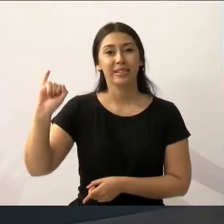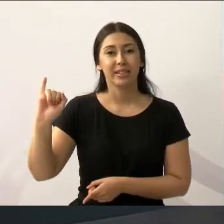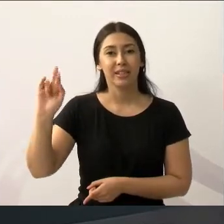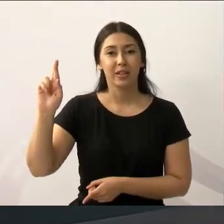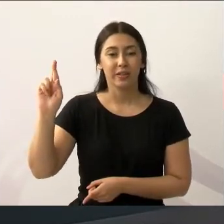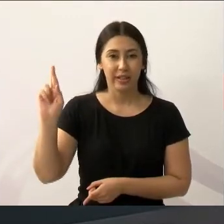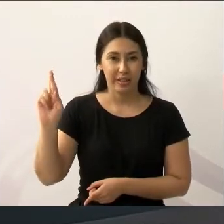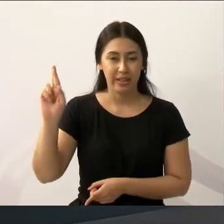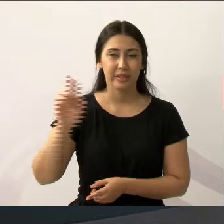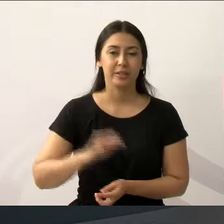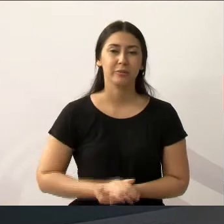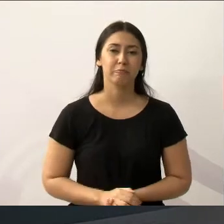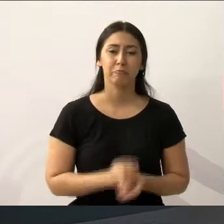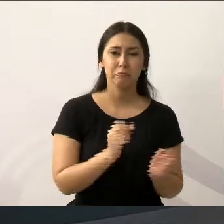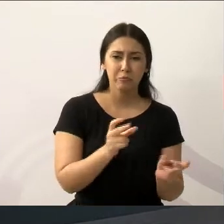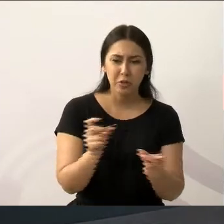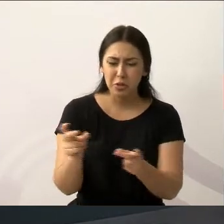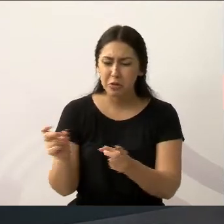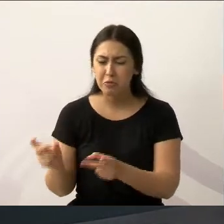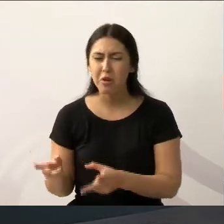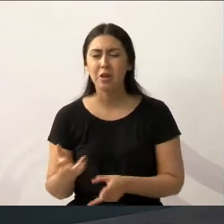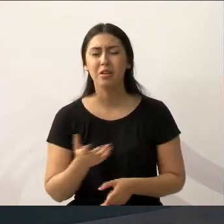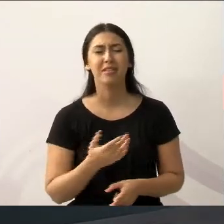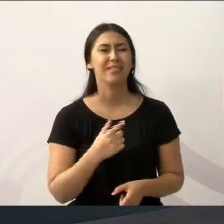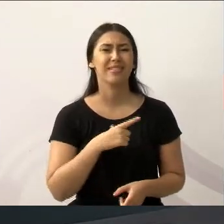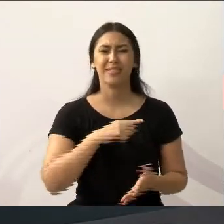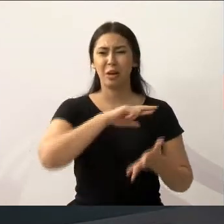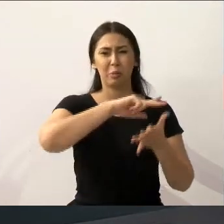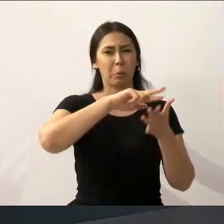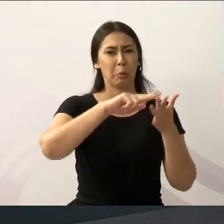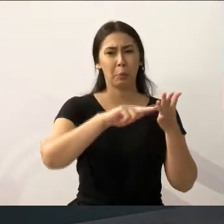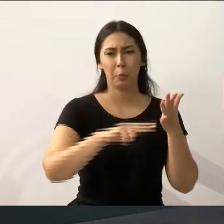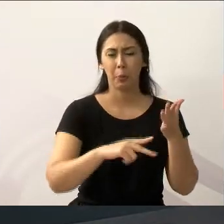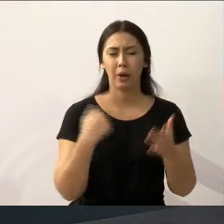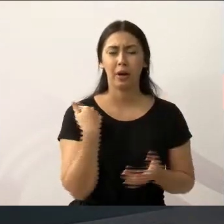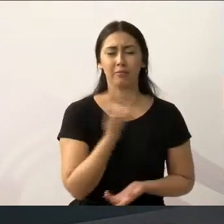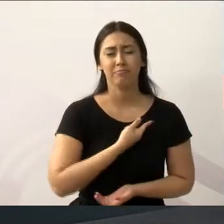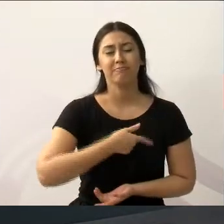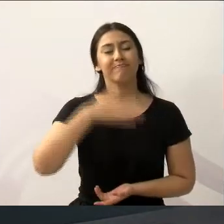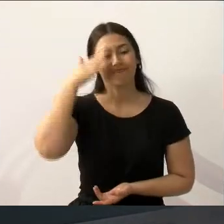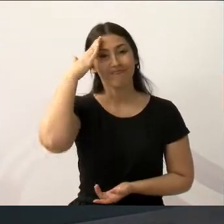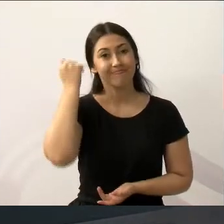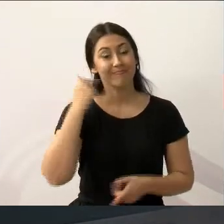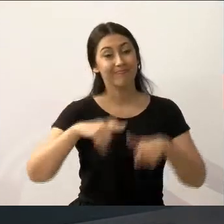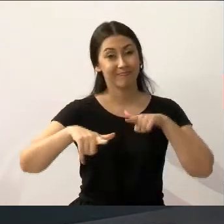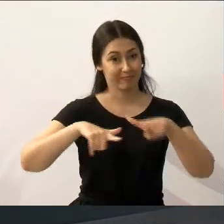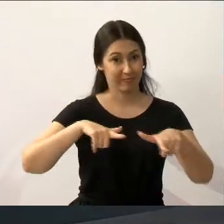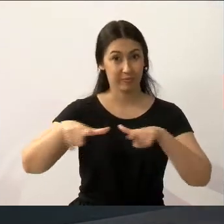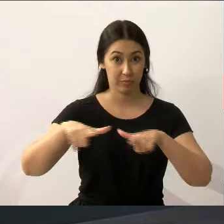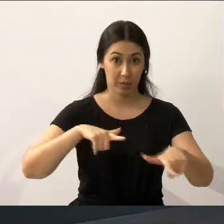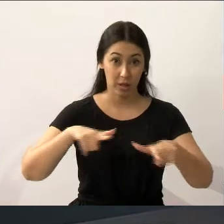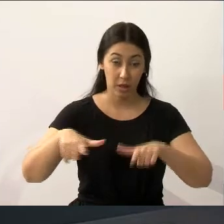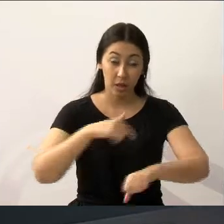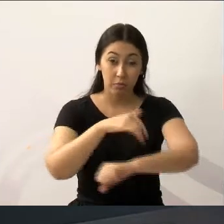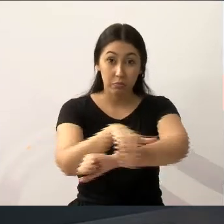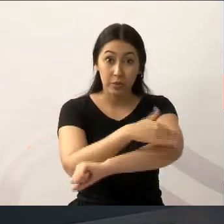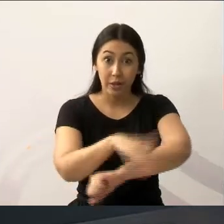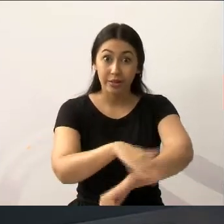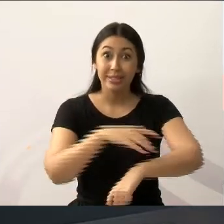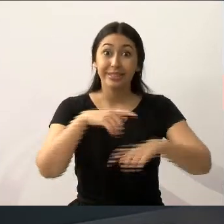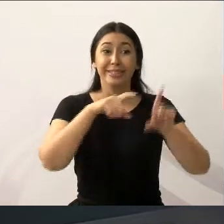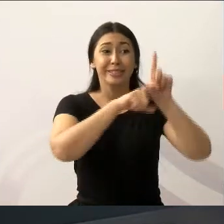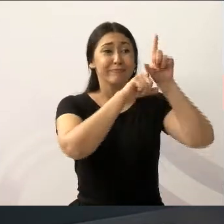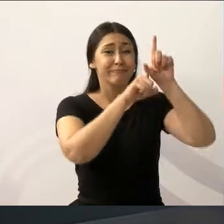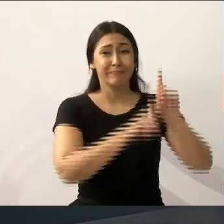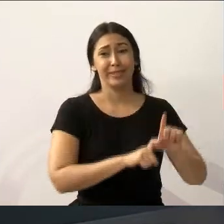no Parque Brasil, né? Então tem vários aí que a gente sabe que trabalham de ambulante e que depende dessa